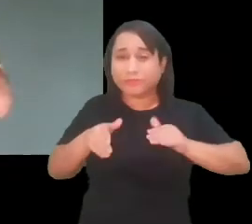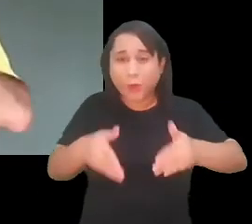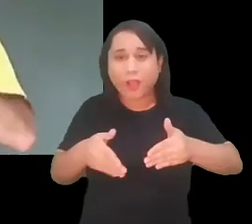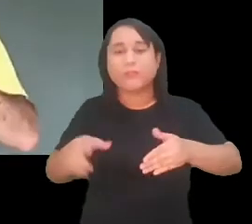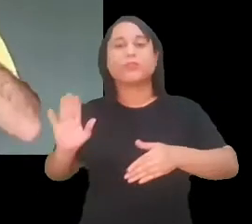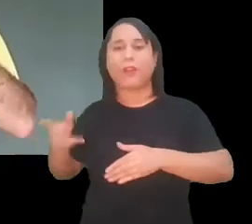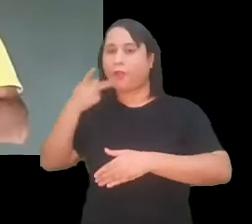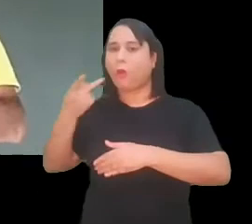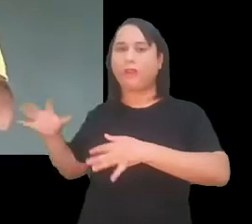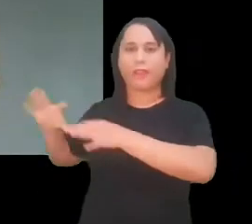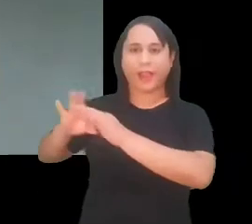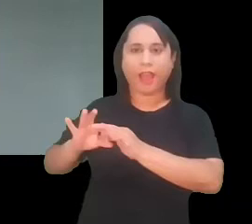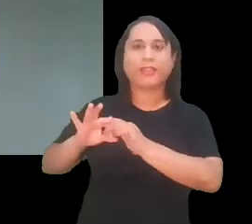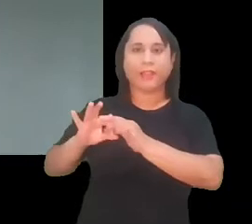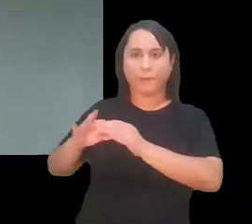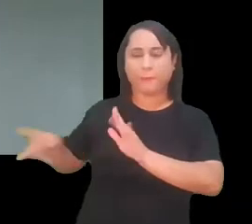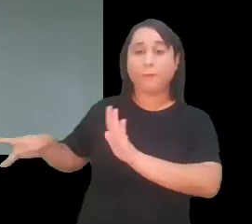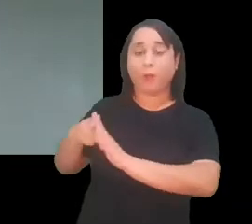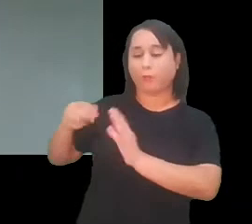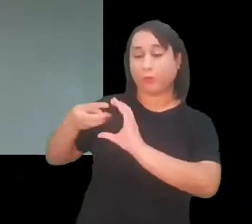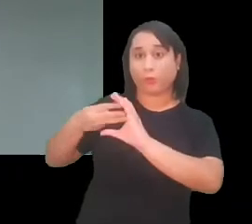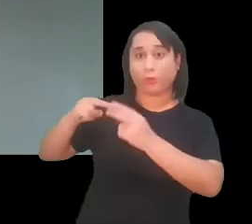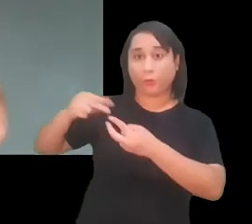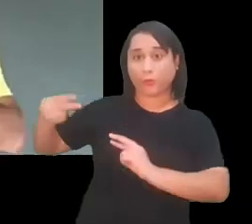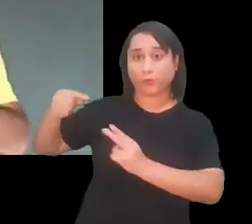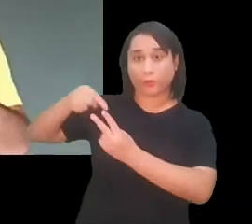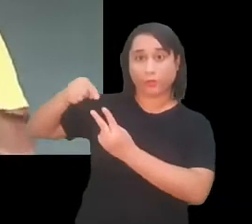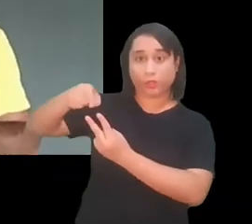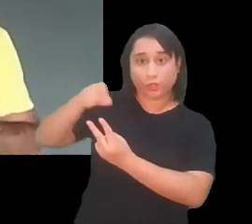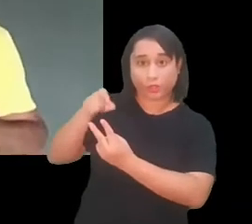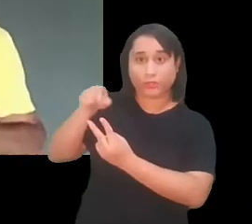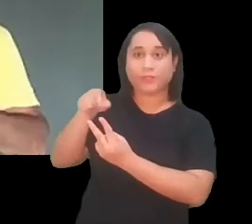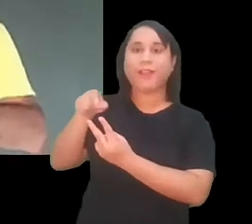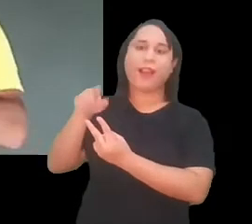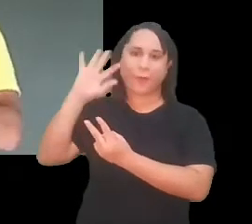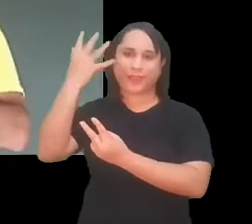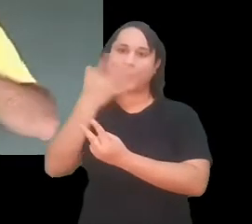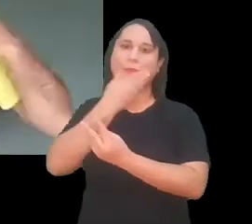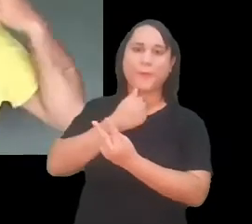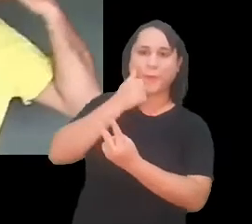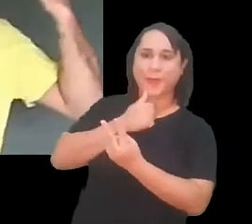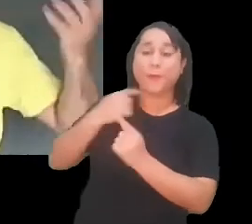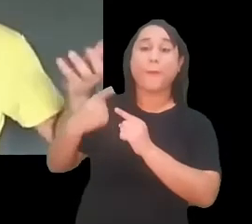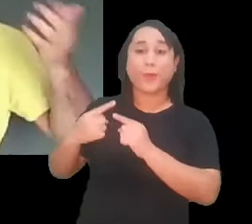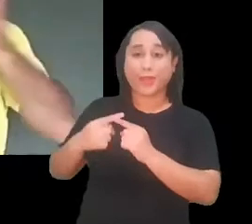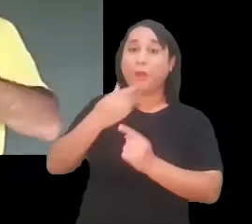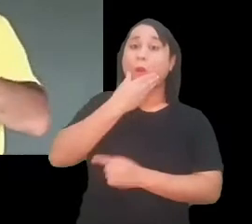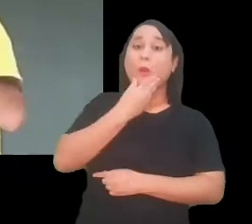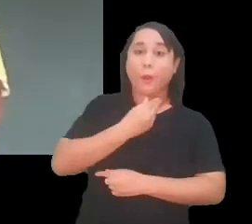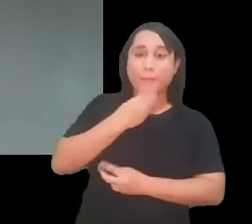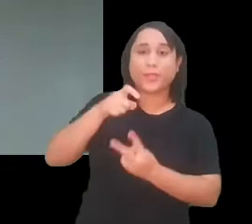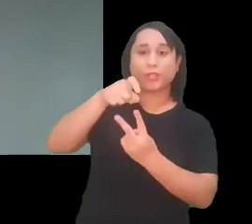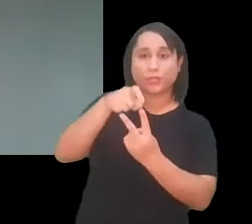que é a herança que ocorre ligada ao cromossomo X. Como o cromossomo X ocorre em ambos os sexos, já que homens são XY